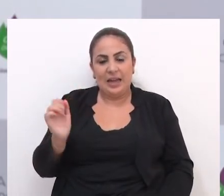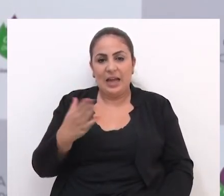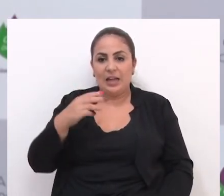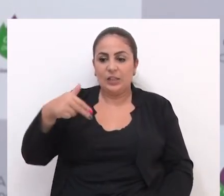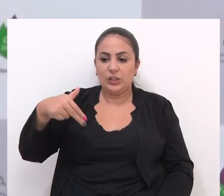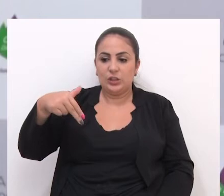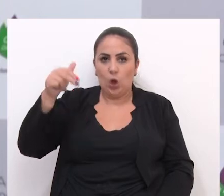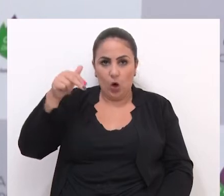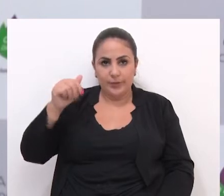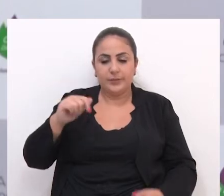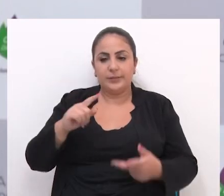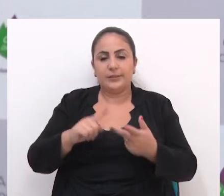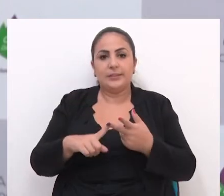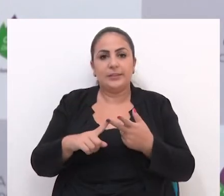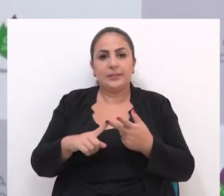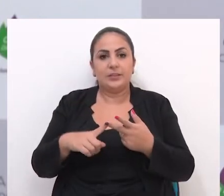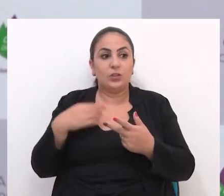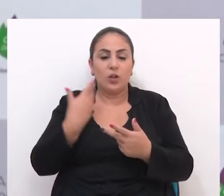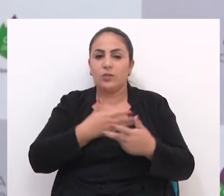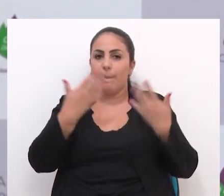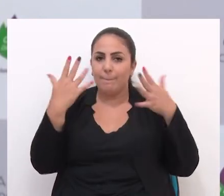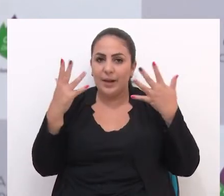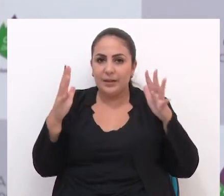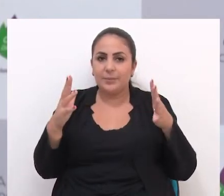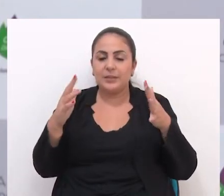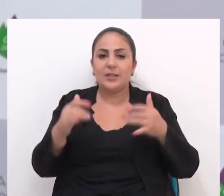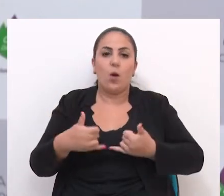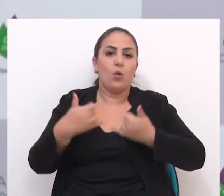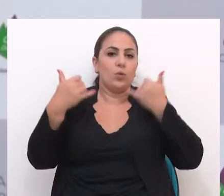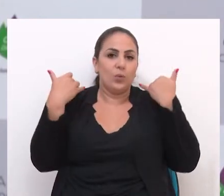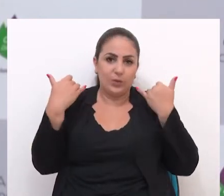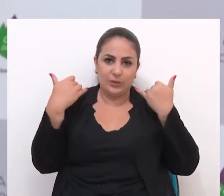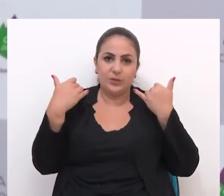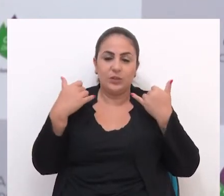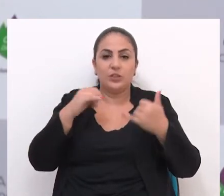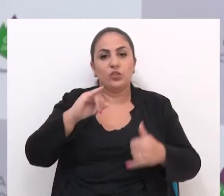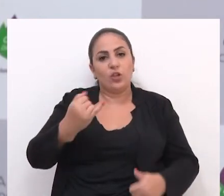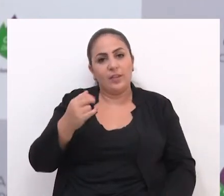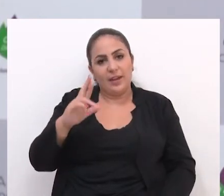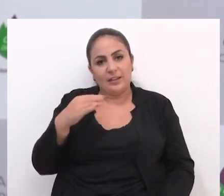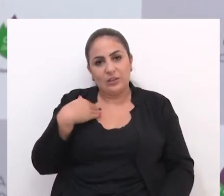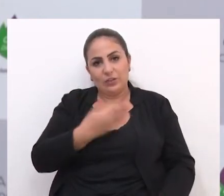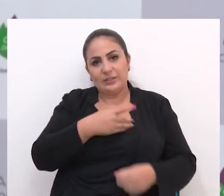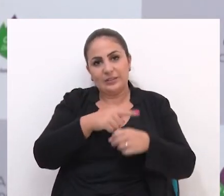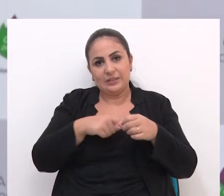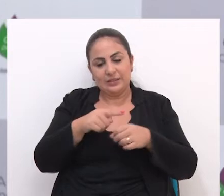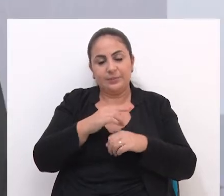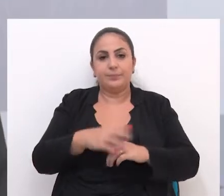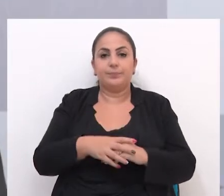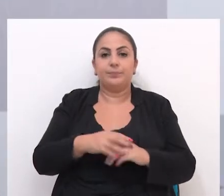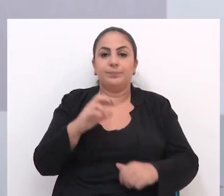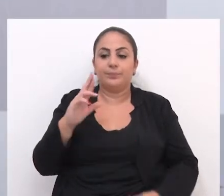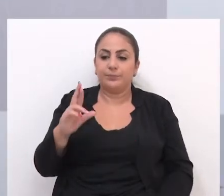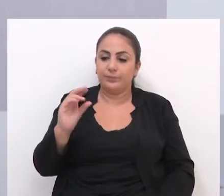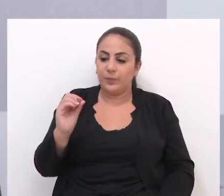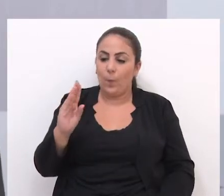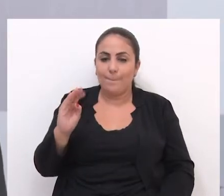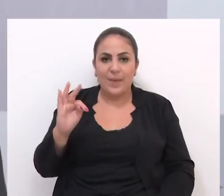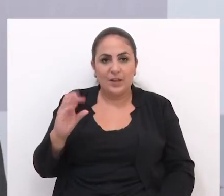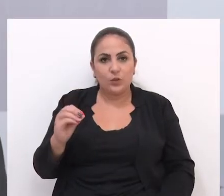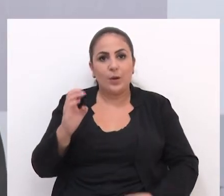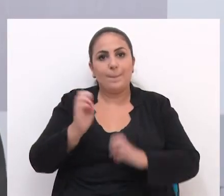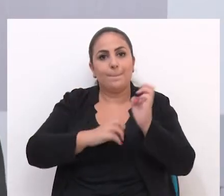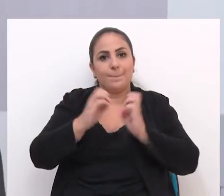fica aqui o nosso parabéns, o nosso abraço e o nosso orgulho por ter a JR aqui na nossa cidade. Roberto, com a sua